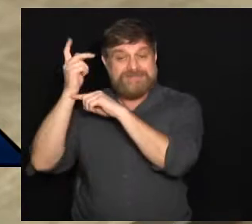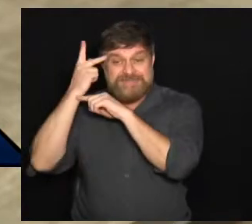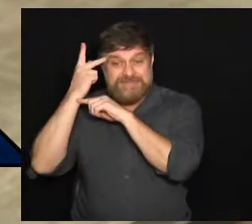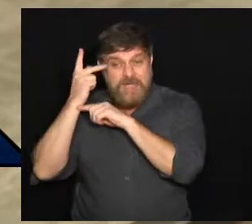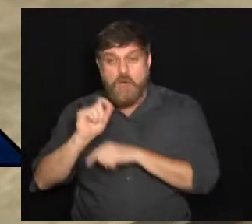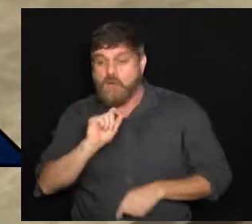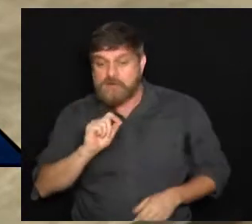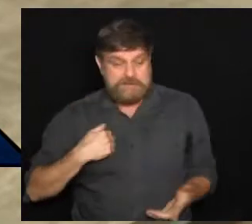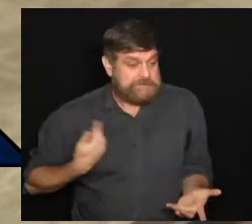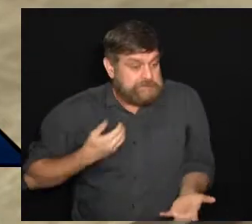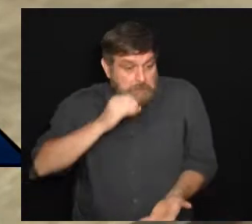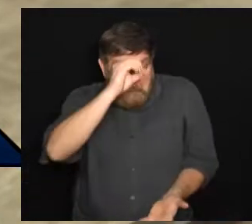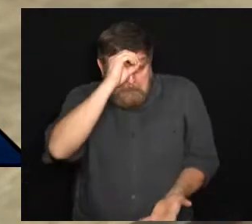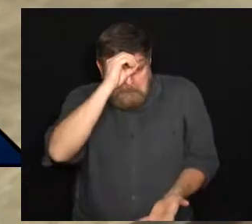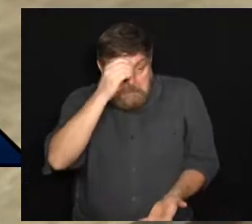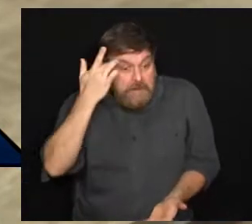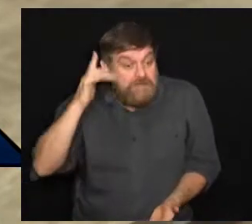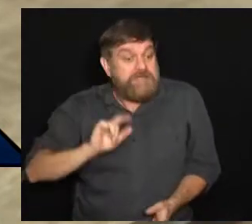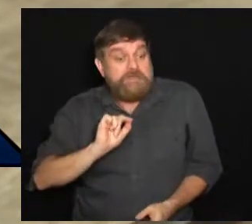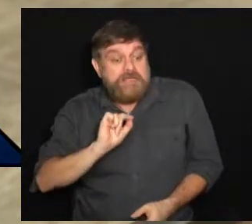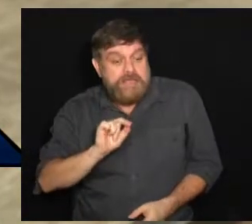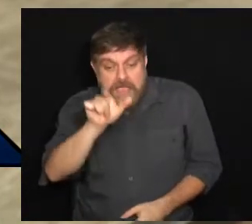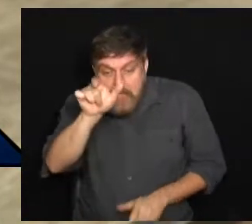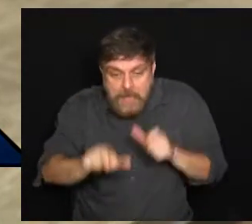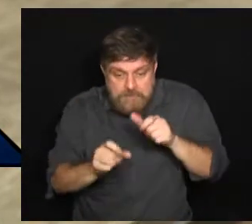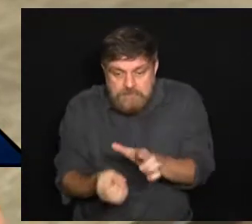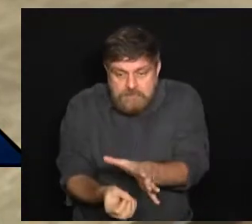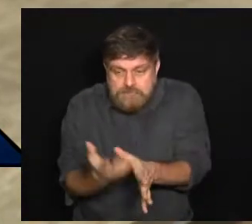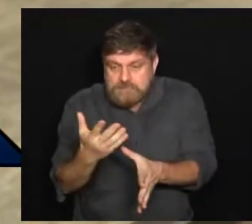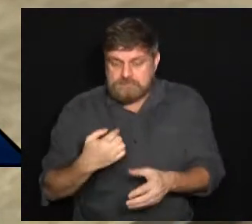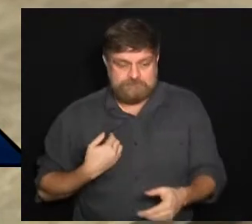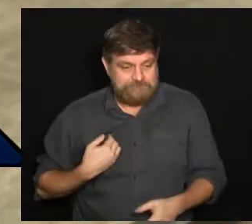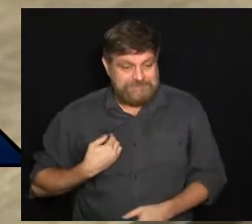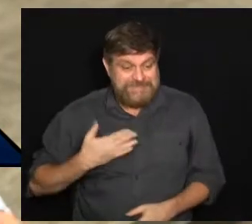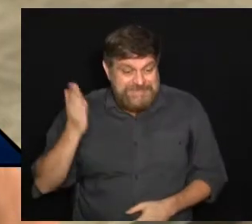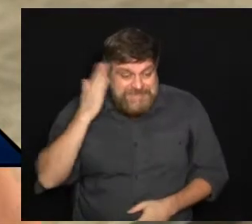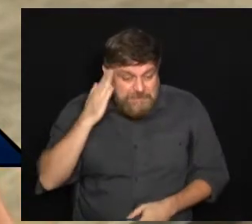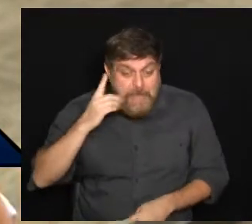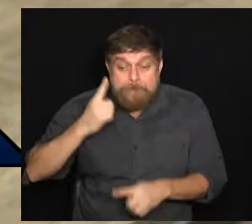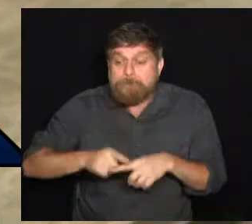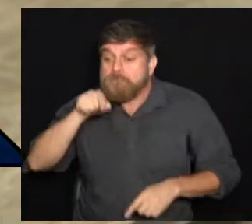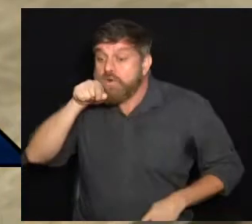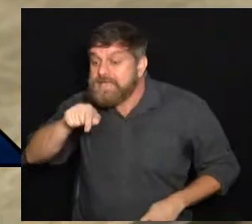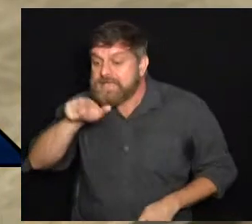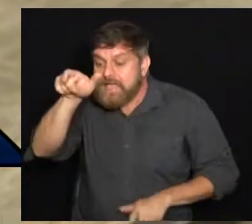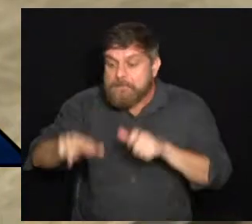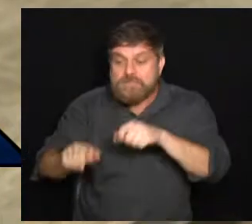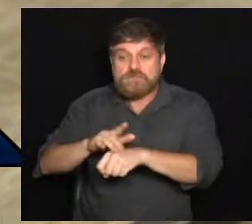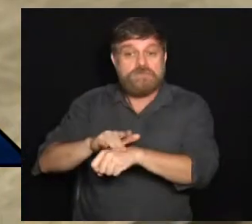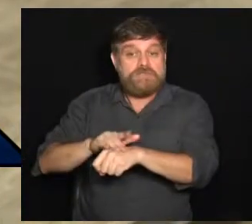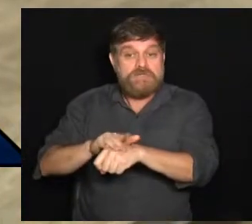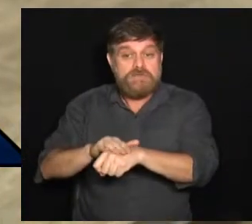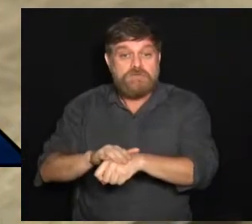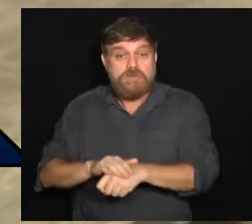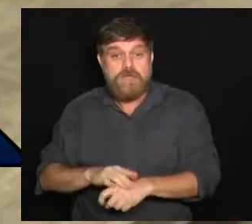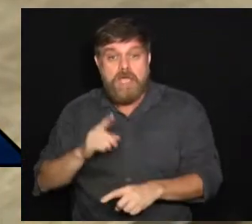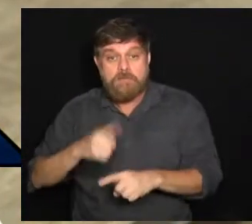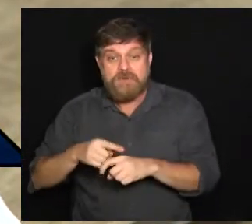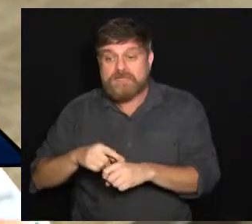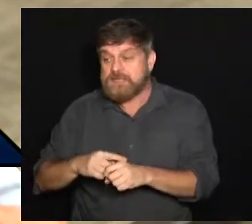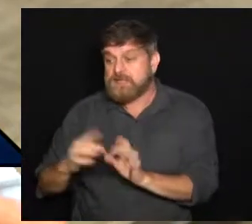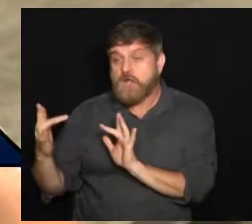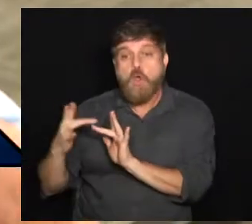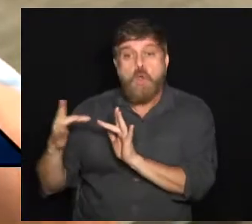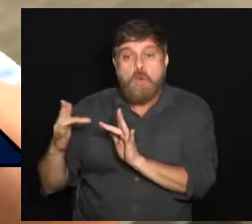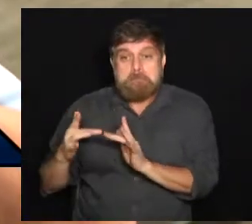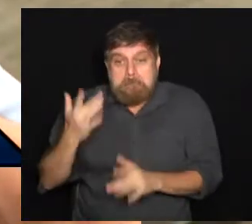transmissão comunitária? É o surgimento de casos que você não consegue pontuar quem são os agentes que transmitiram ali.